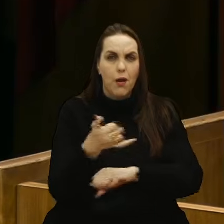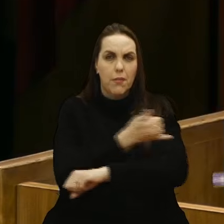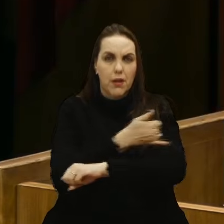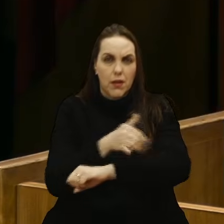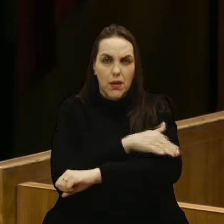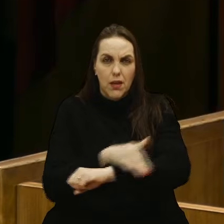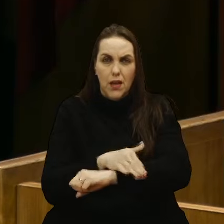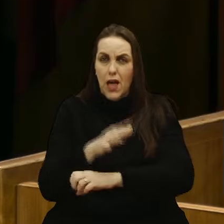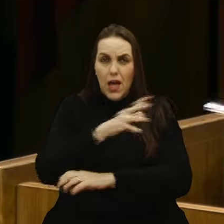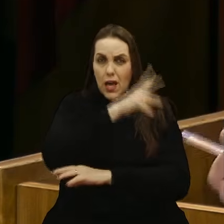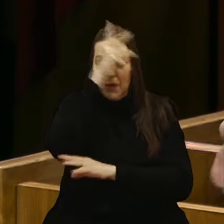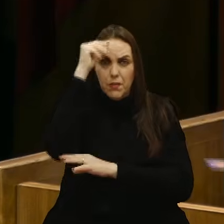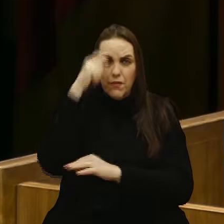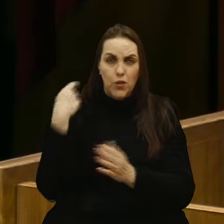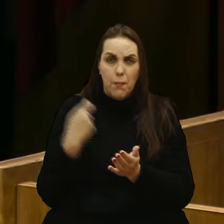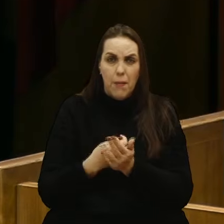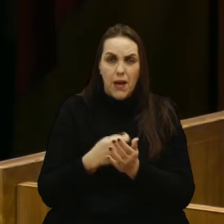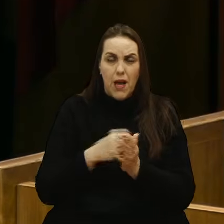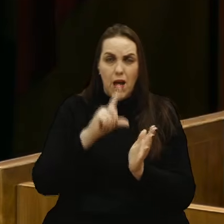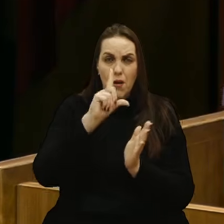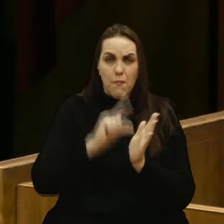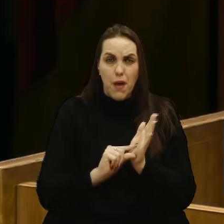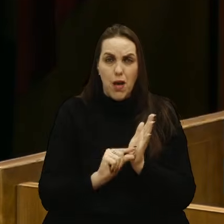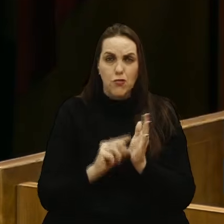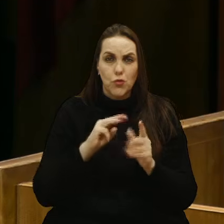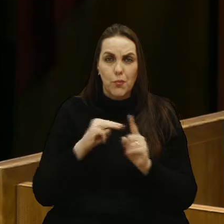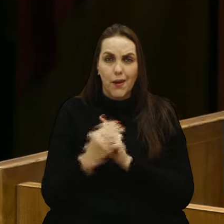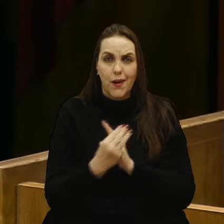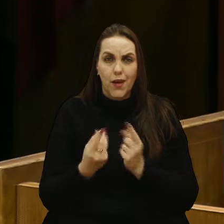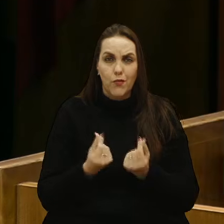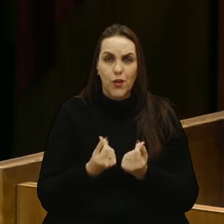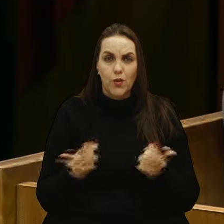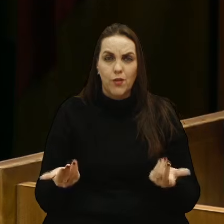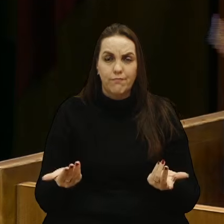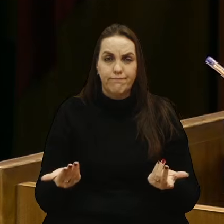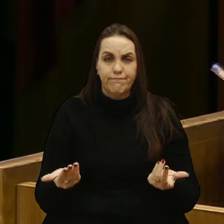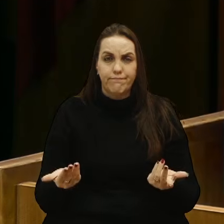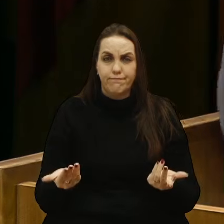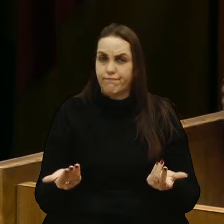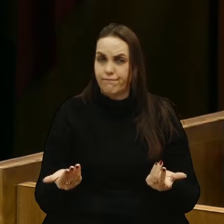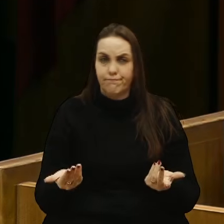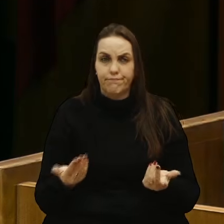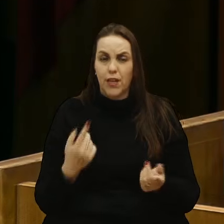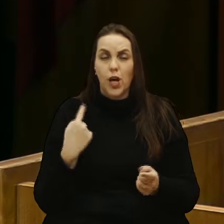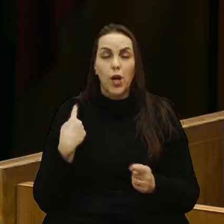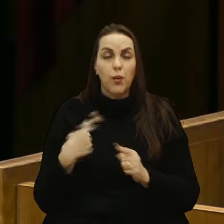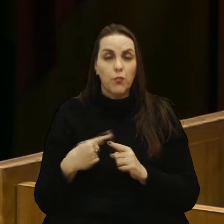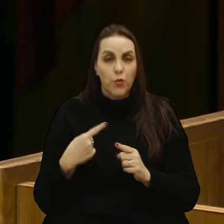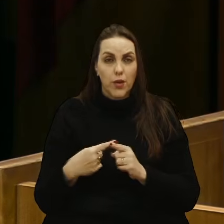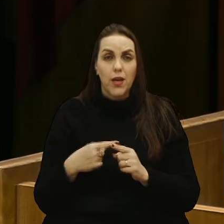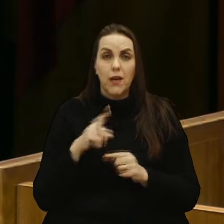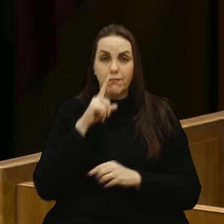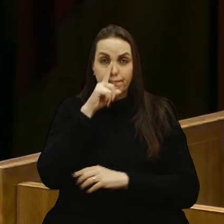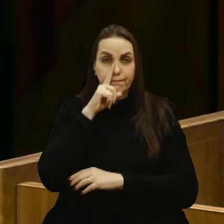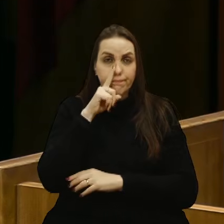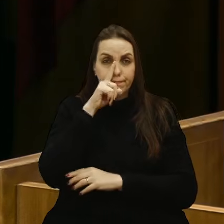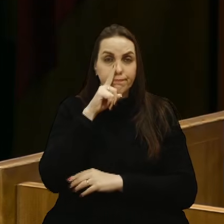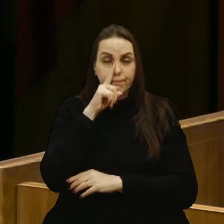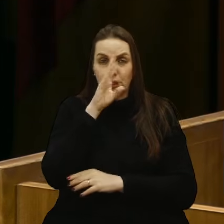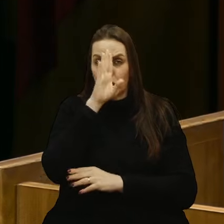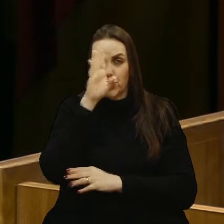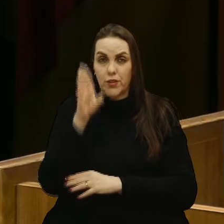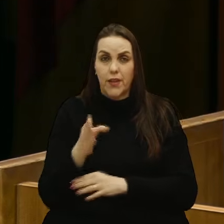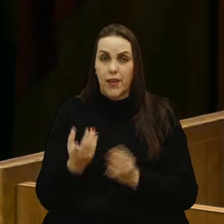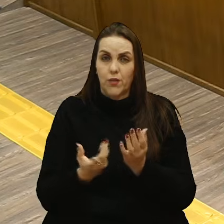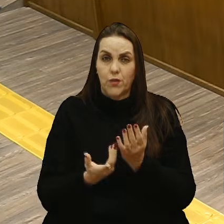não pode pagar abaixo do valor de mercado. Para concluir, senhor presidente, porque isso coloca em risco diretamente essa companhia. Muito